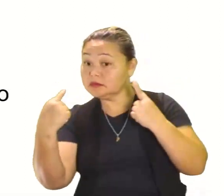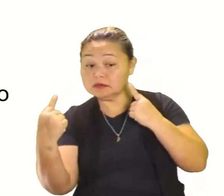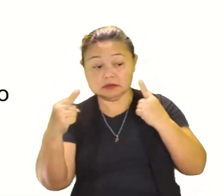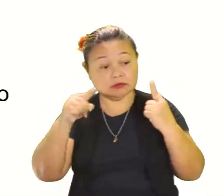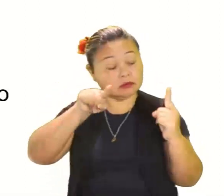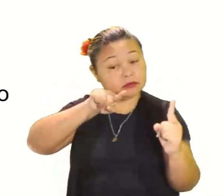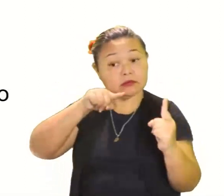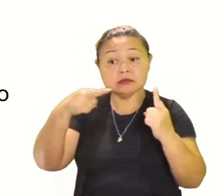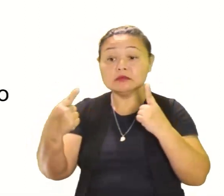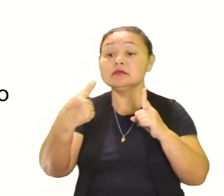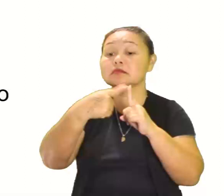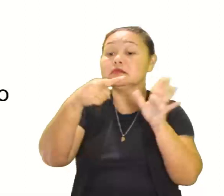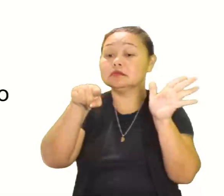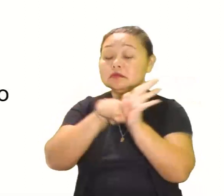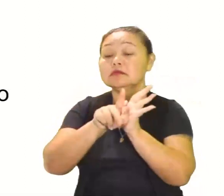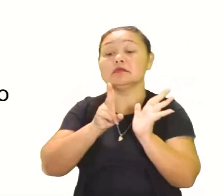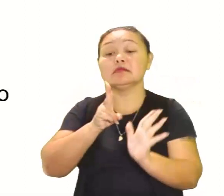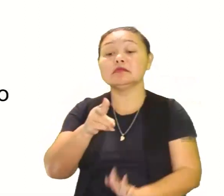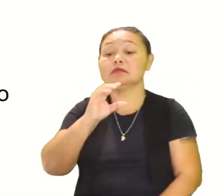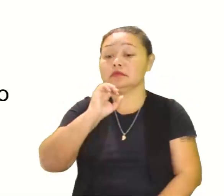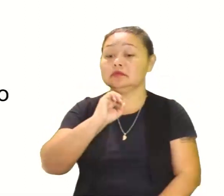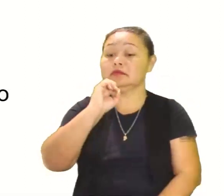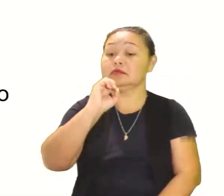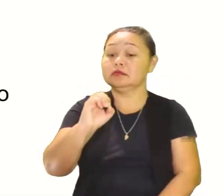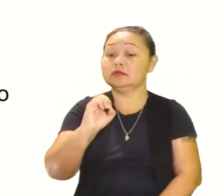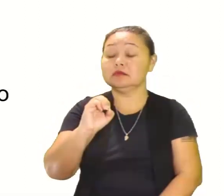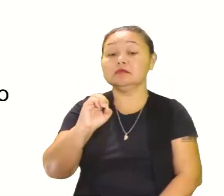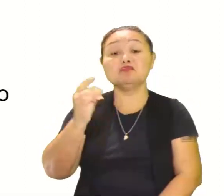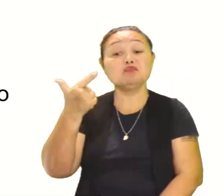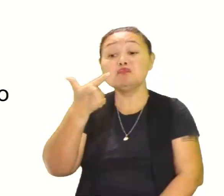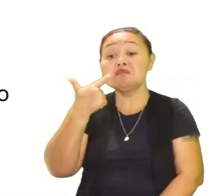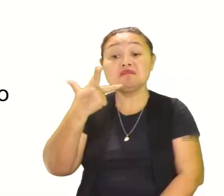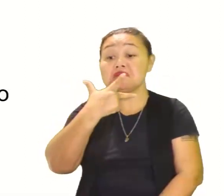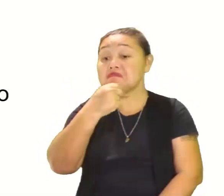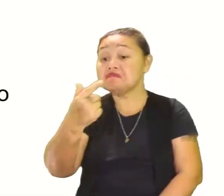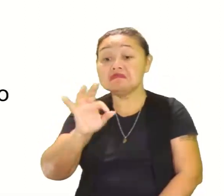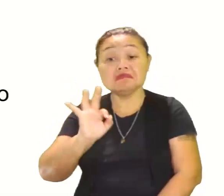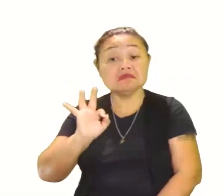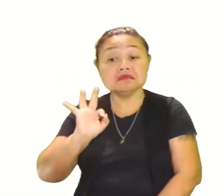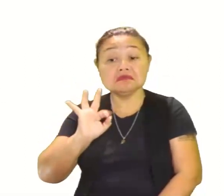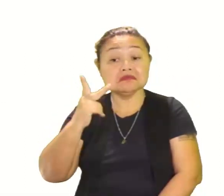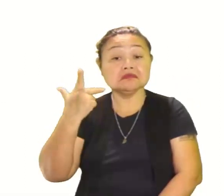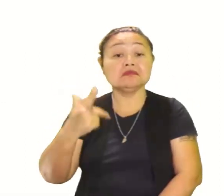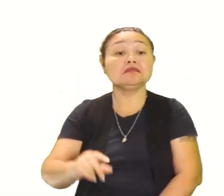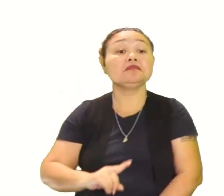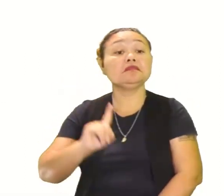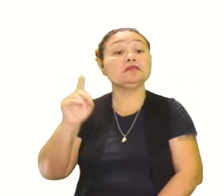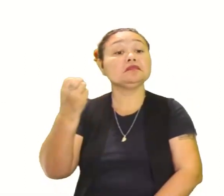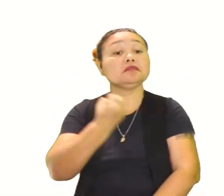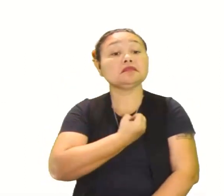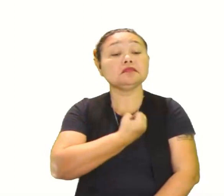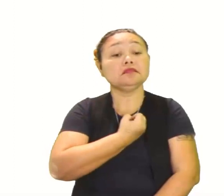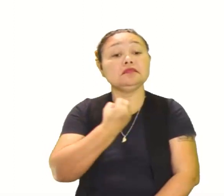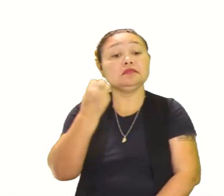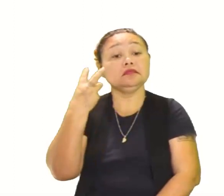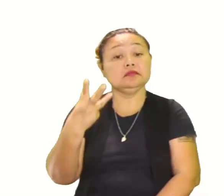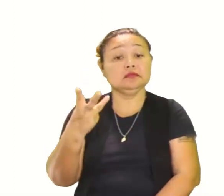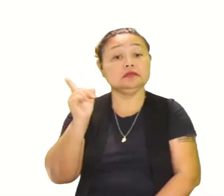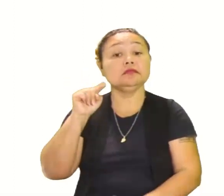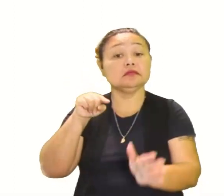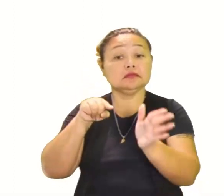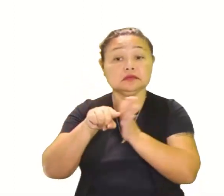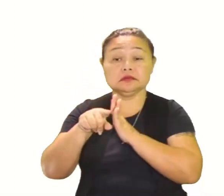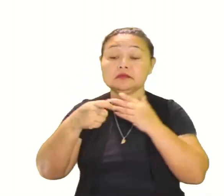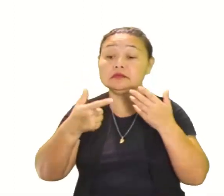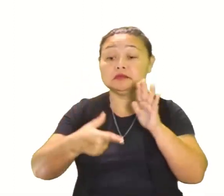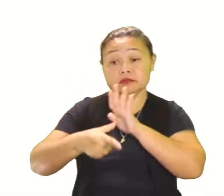números simétricos, é sempre igual a zero. Ali ninguém vai ganhar. Muito bem. Questão de número 3 agora. Ainda